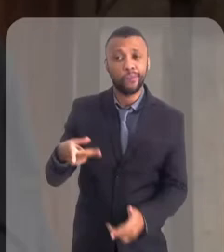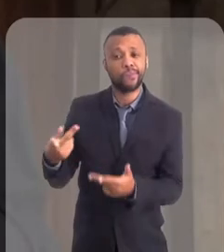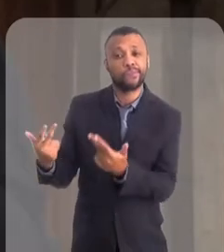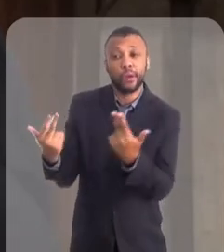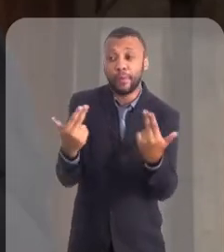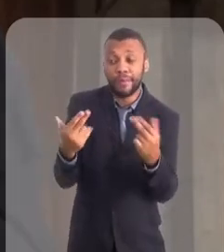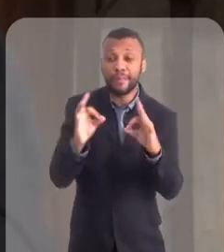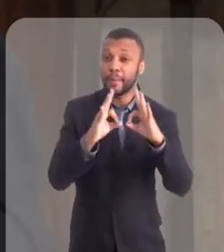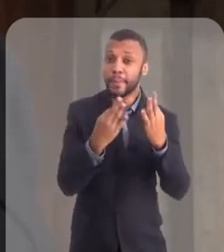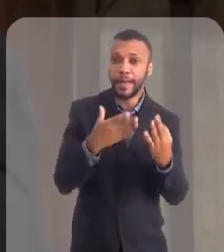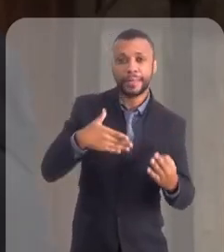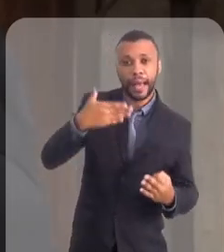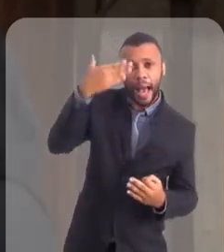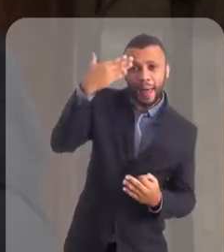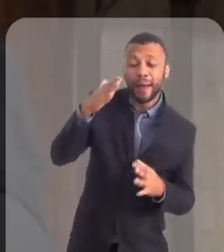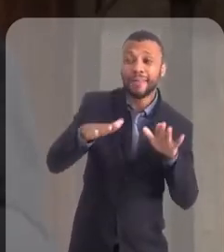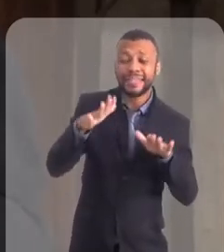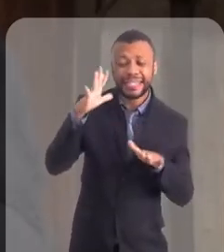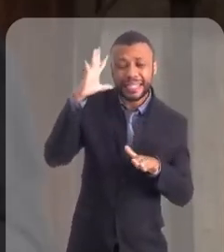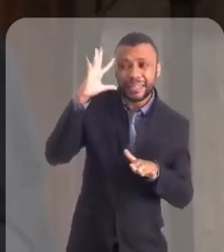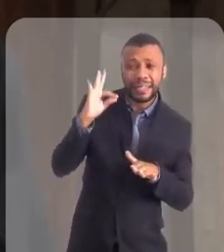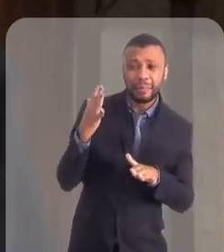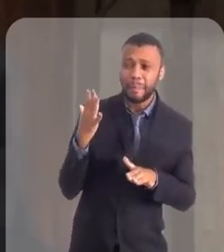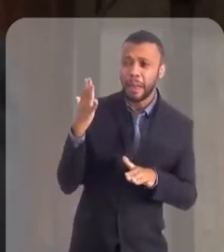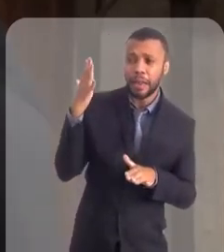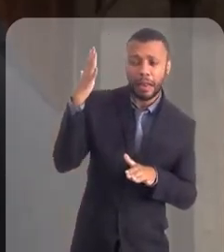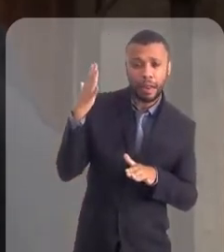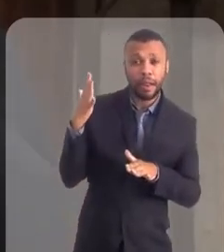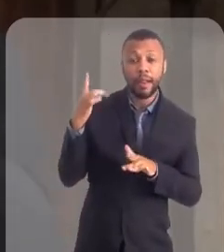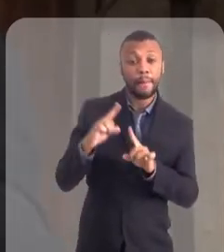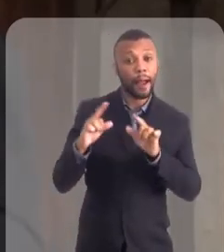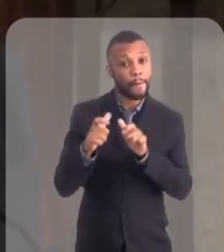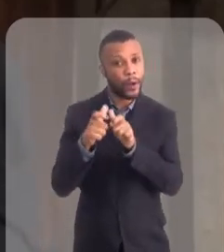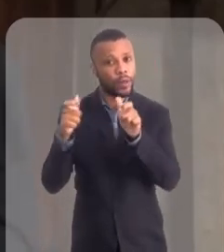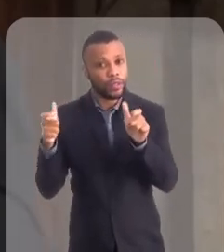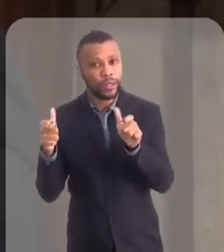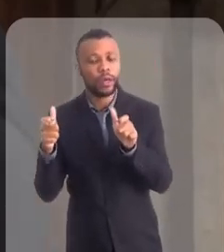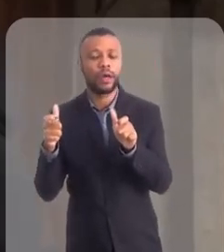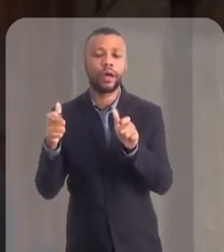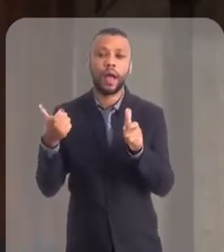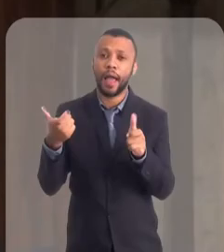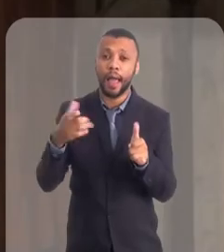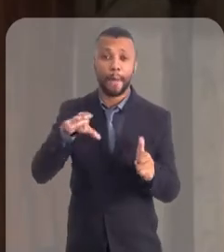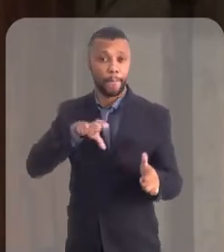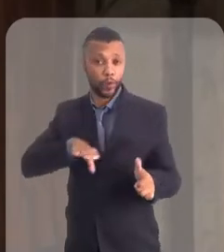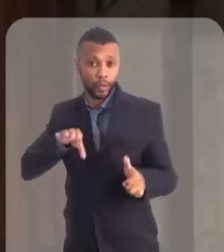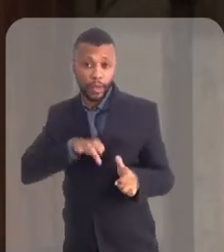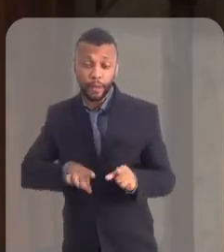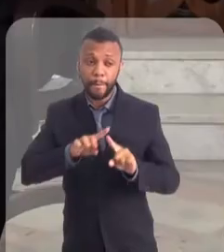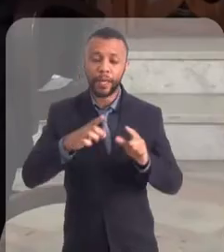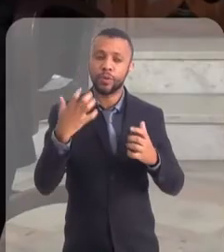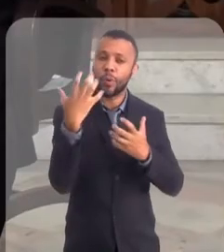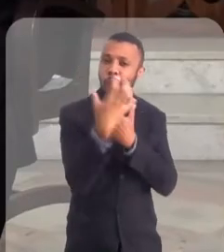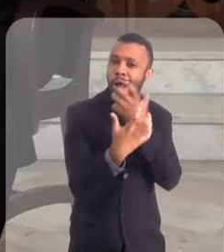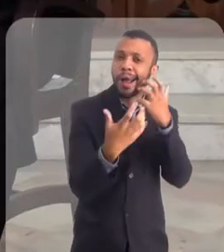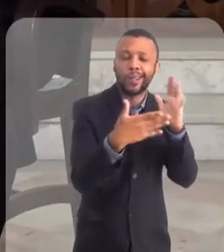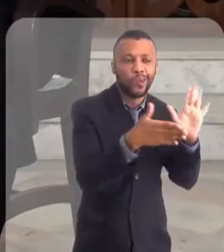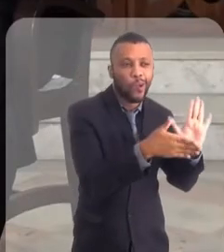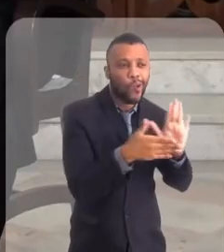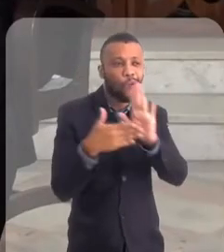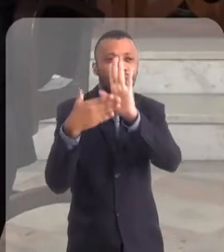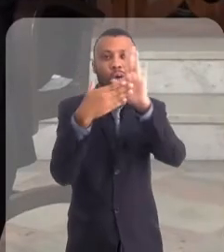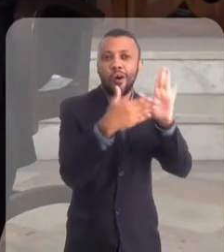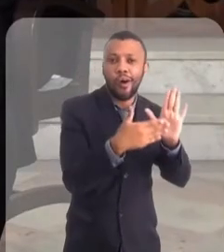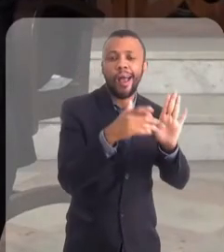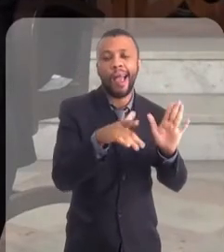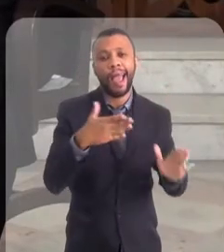descendentes de árabe, às vezes já não entendem tanto, o árabe, para a maior parte, é em português, mas os cantos nós mantemos na forma tradicional,